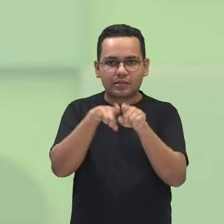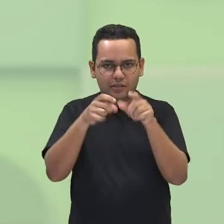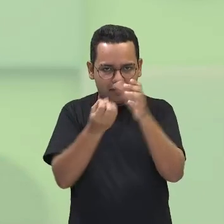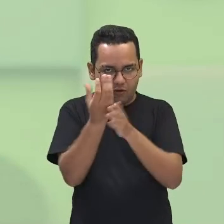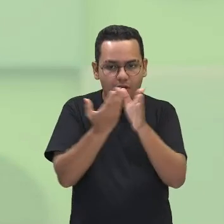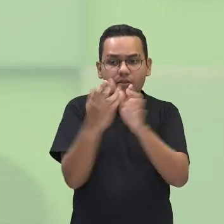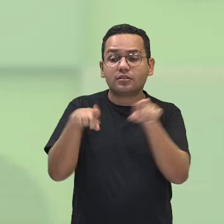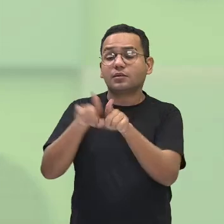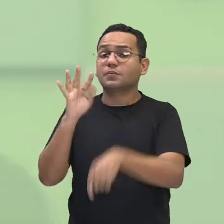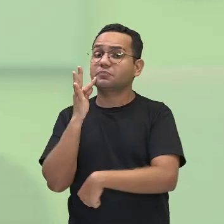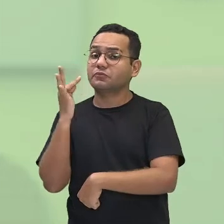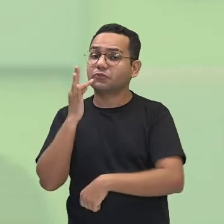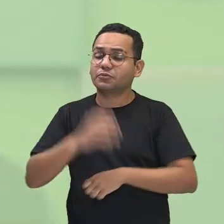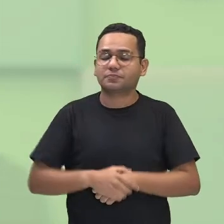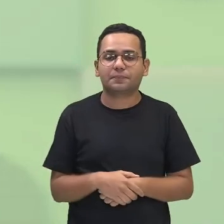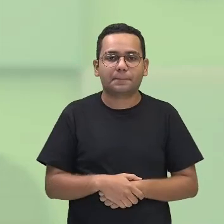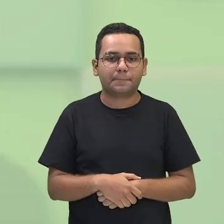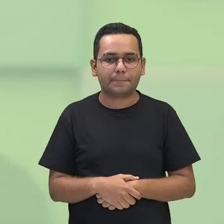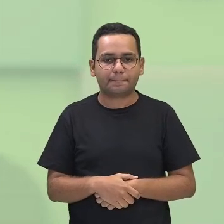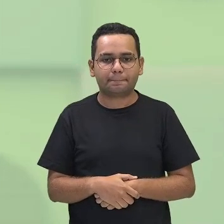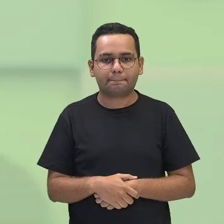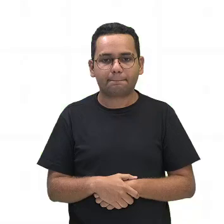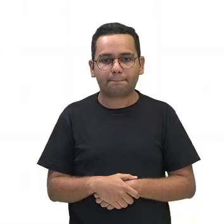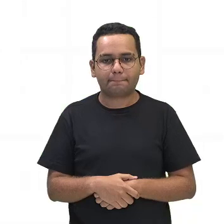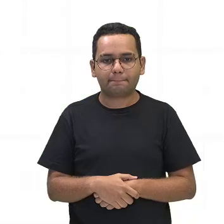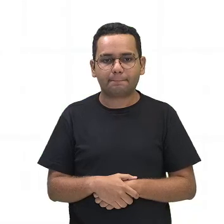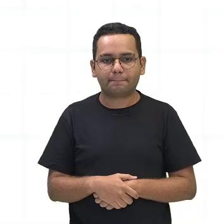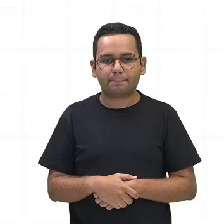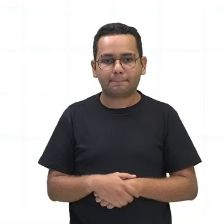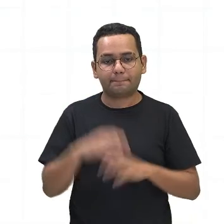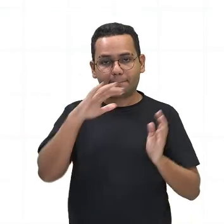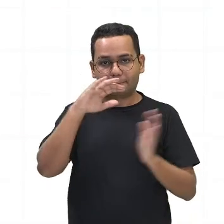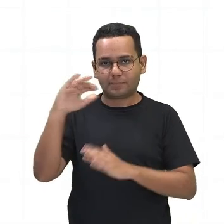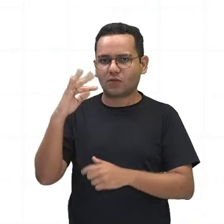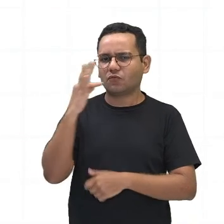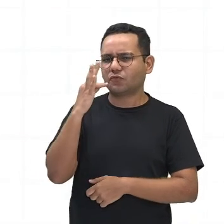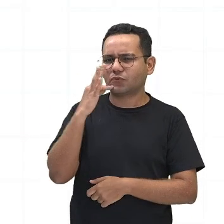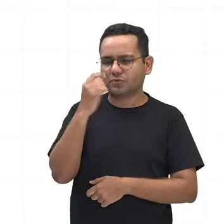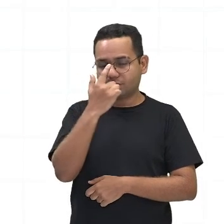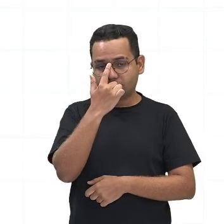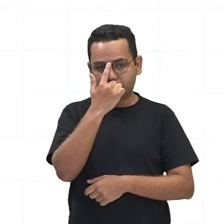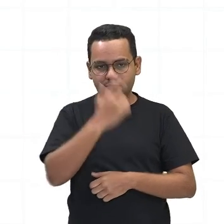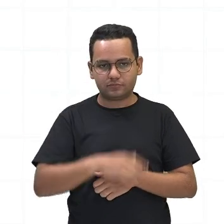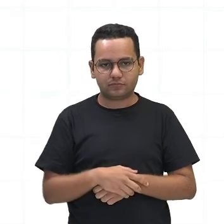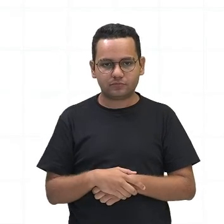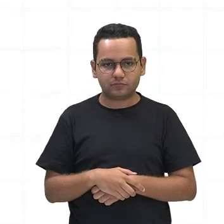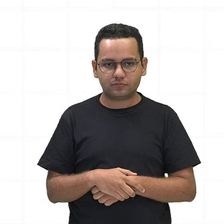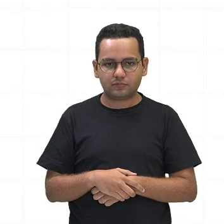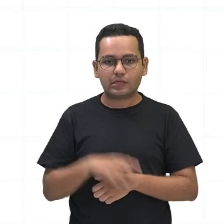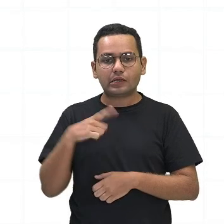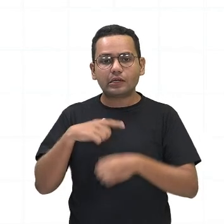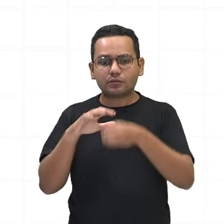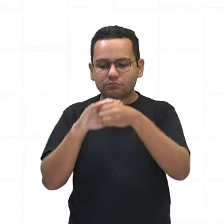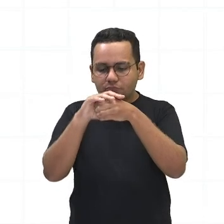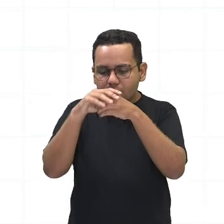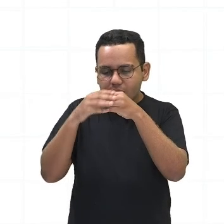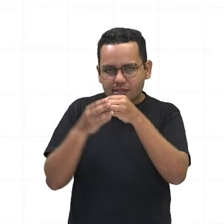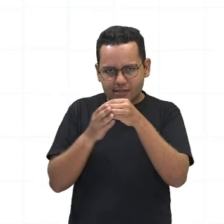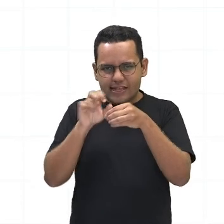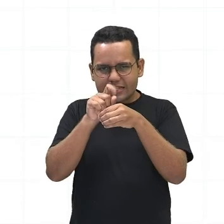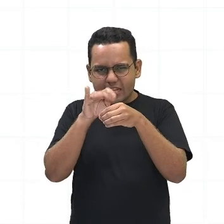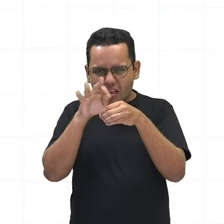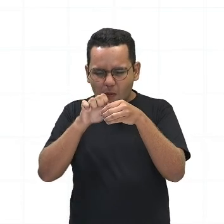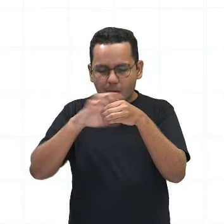formação dos frutos, tá? Vamos ver um pouco mais sobre os frutos. Contém, protegem as sementes e auxiliam na